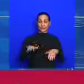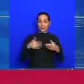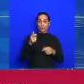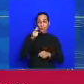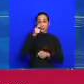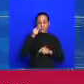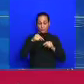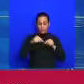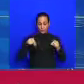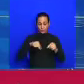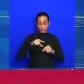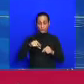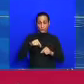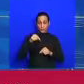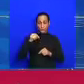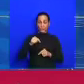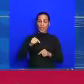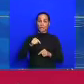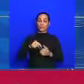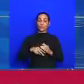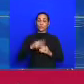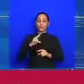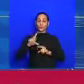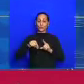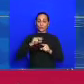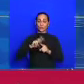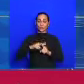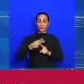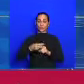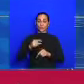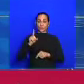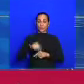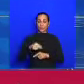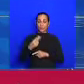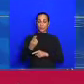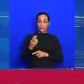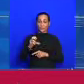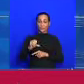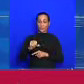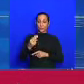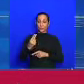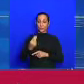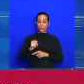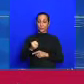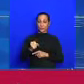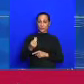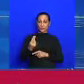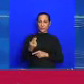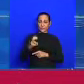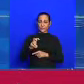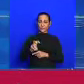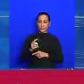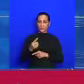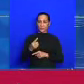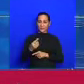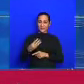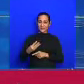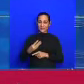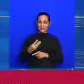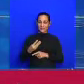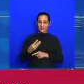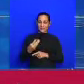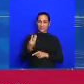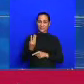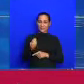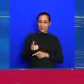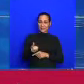Então confira comigo os números sorteados do segundo sorteio da dupla cena. 29, 28, 25,